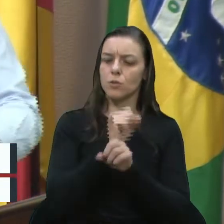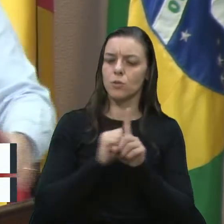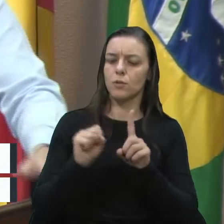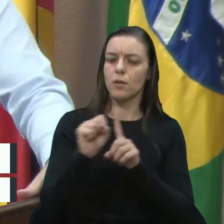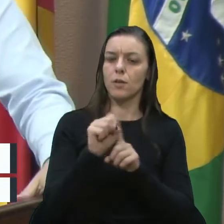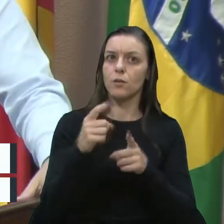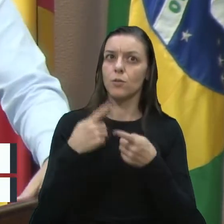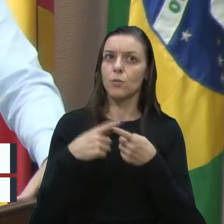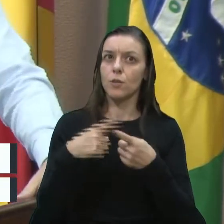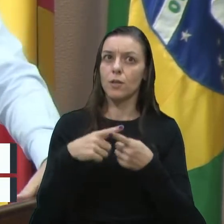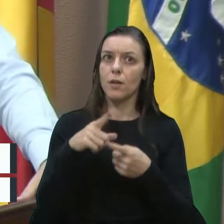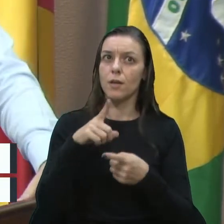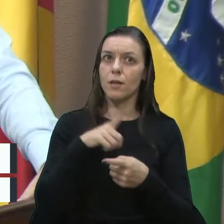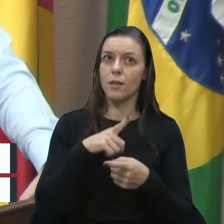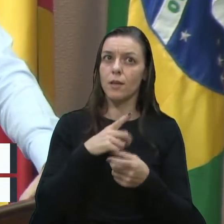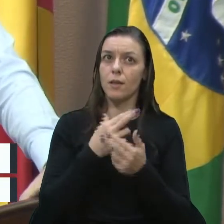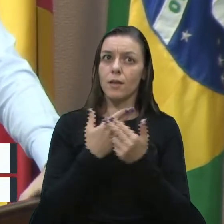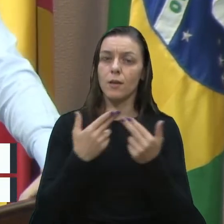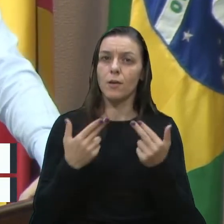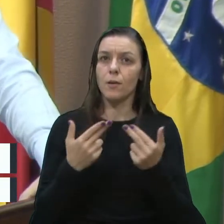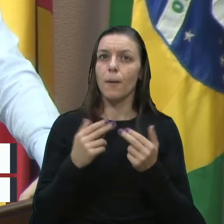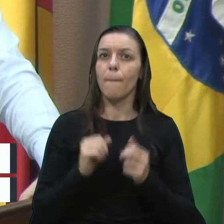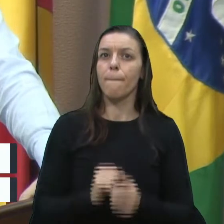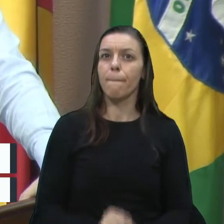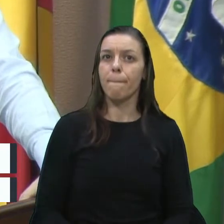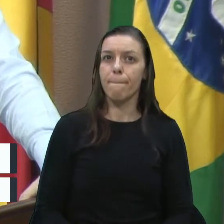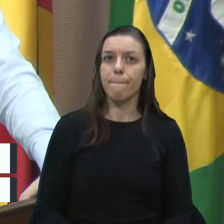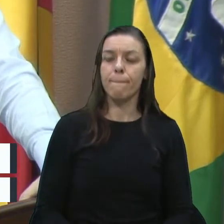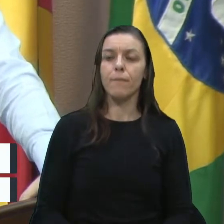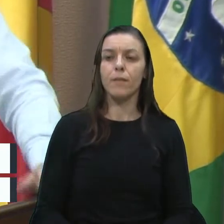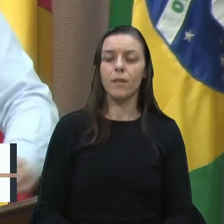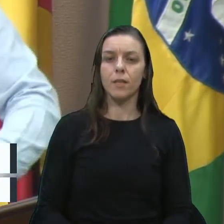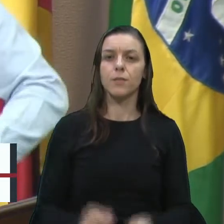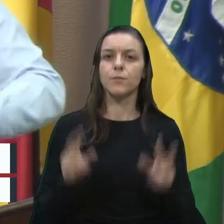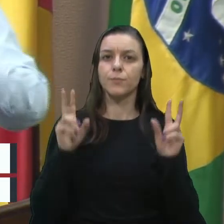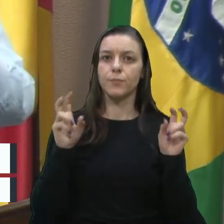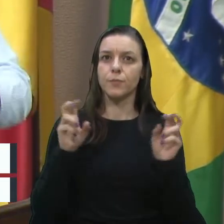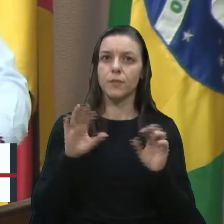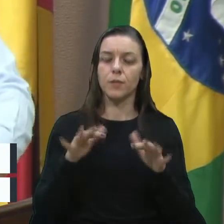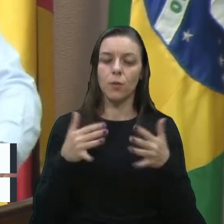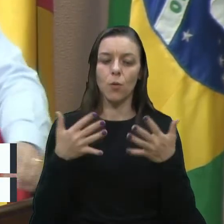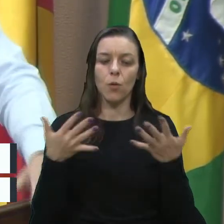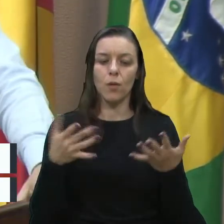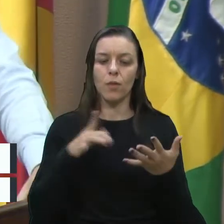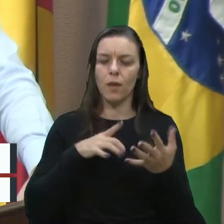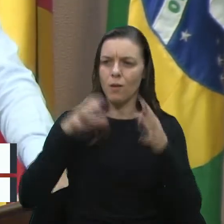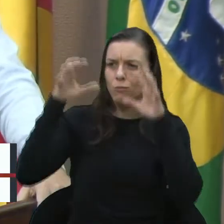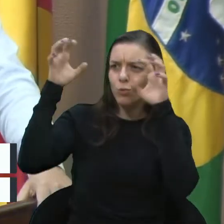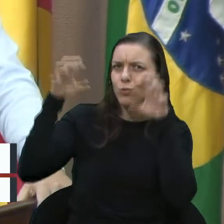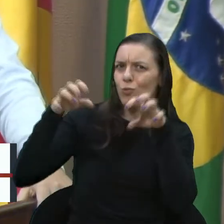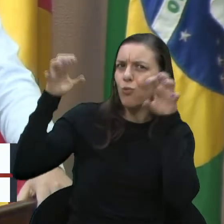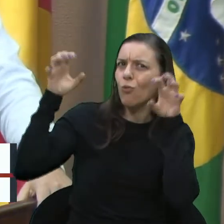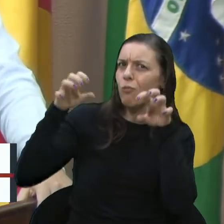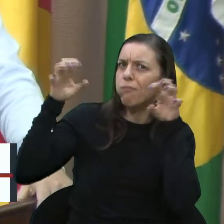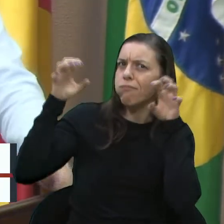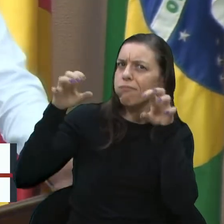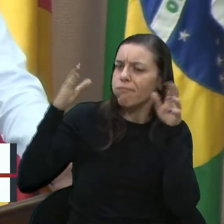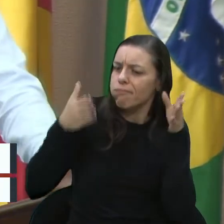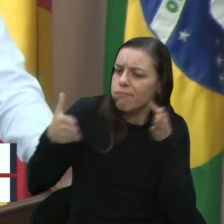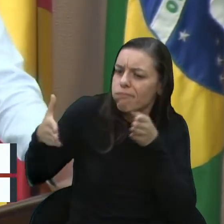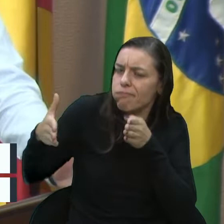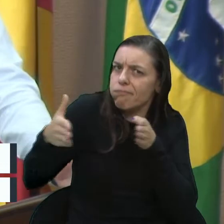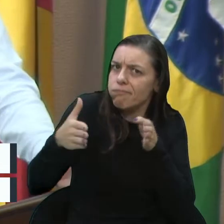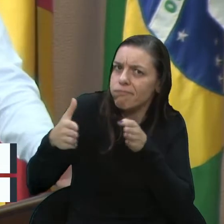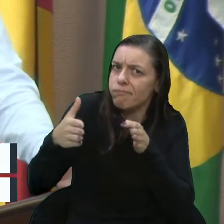também, infelizmente, acontece, essa situação de quando há essas chuvas torrenciais, é